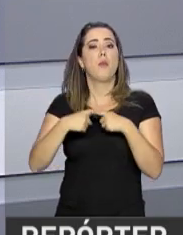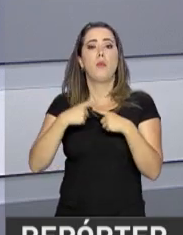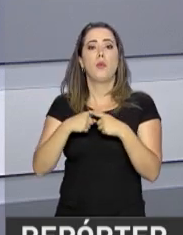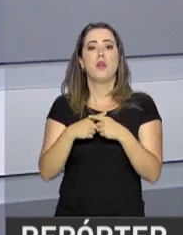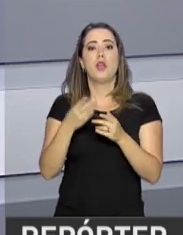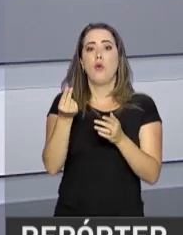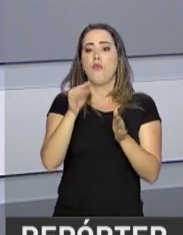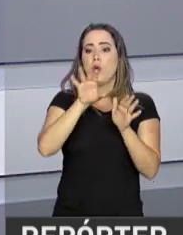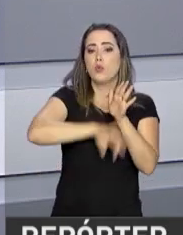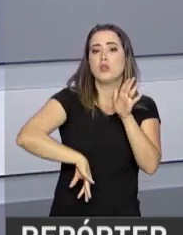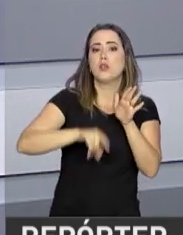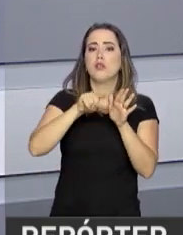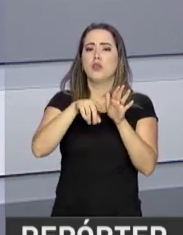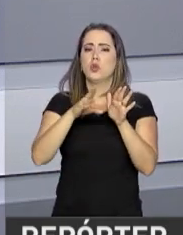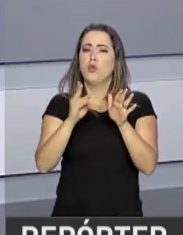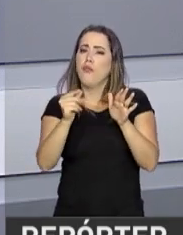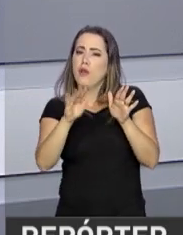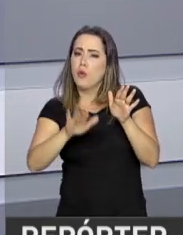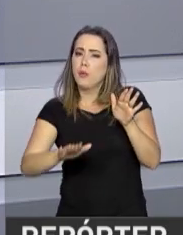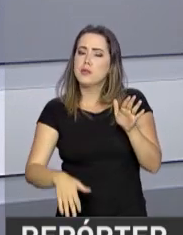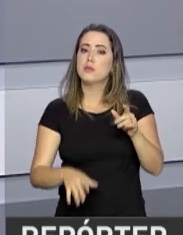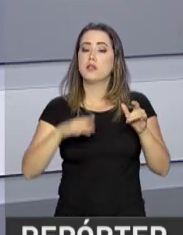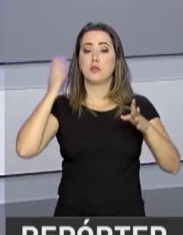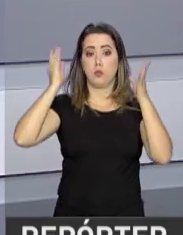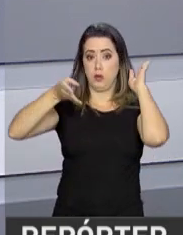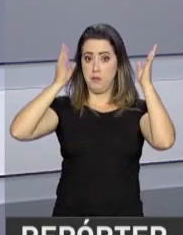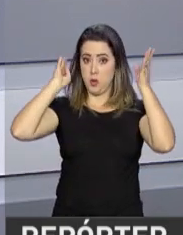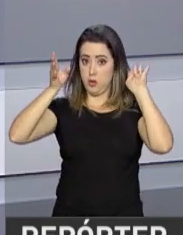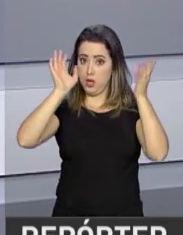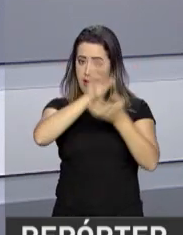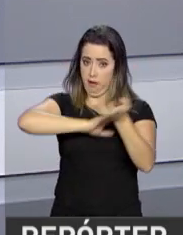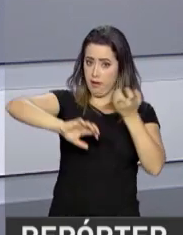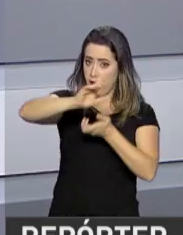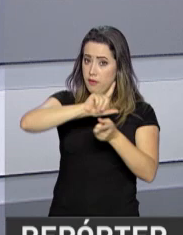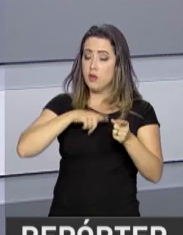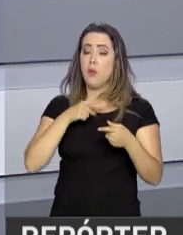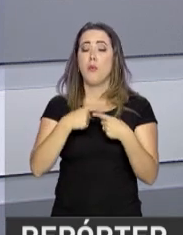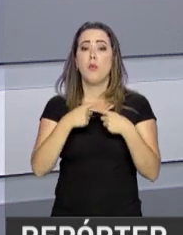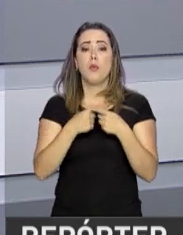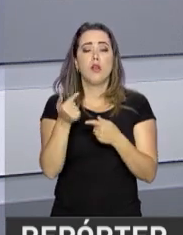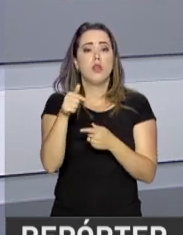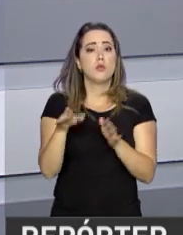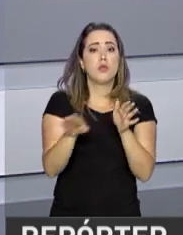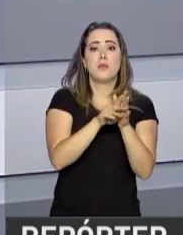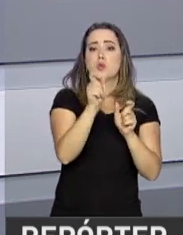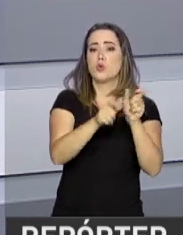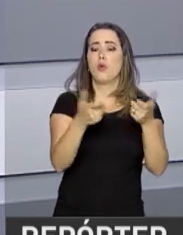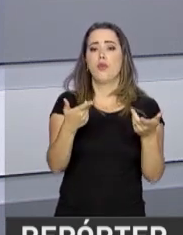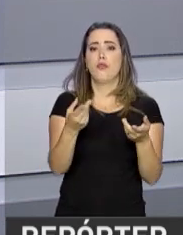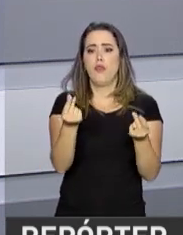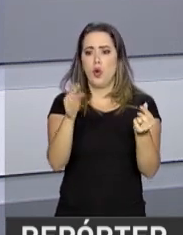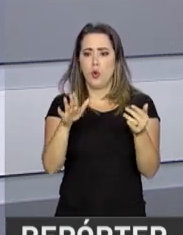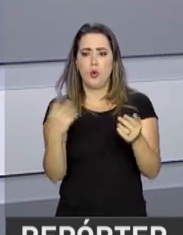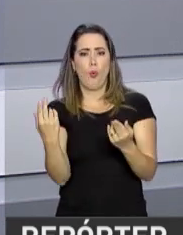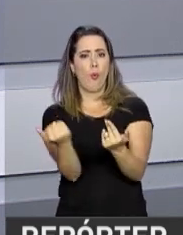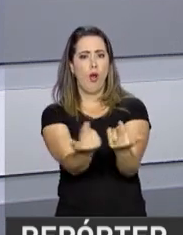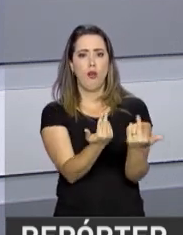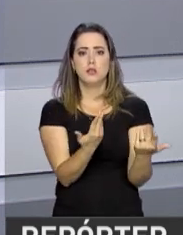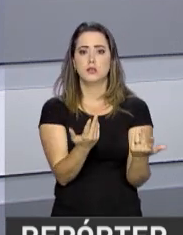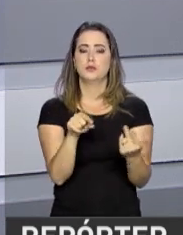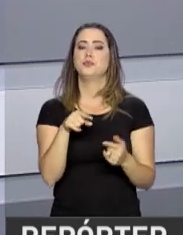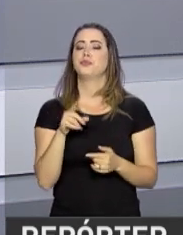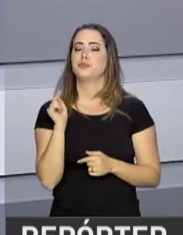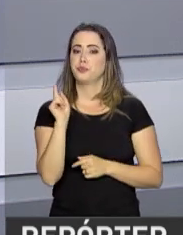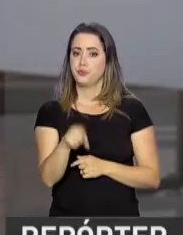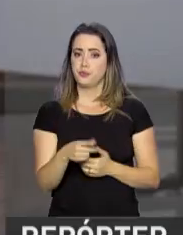caminhoneiros não está sendo repassado aos consumidores essa foi uma das promessas do executivo para acabar com o movimento que ocorreu em